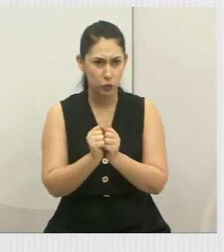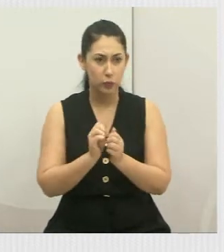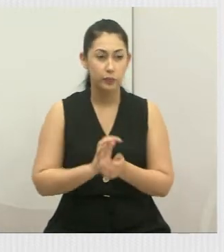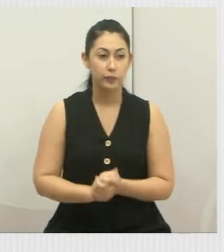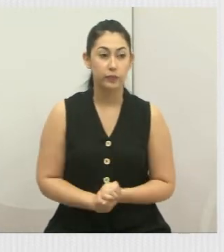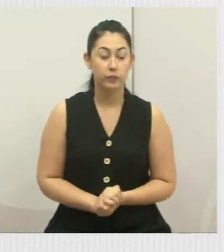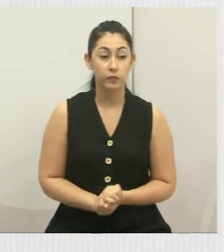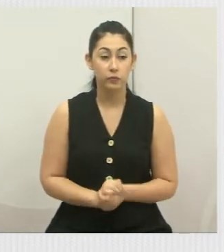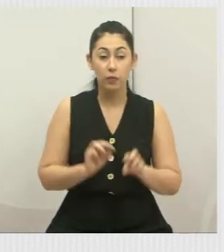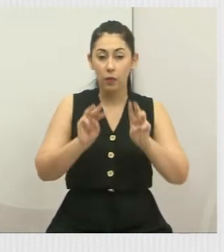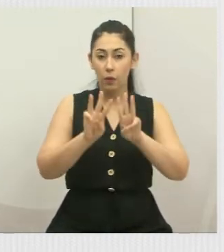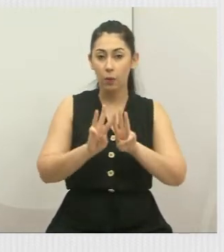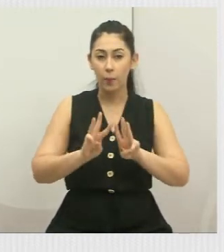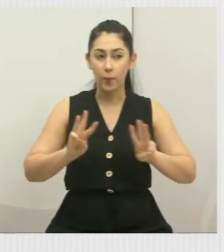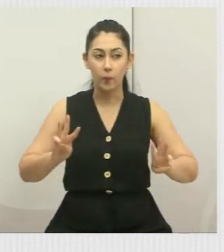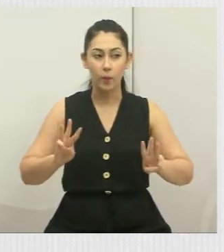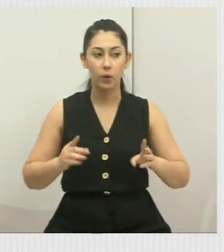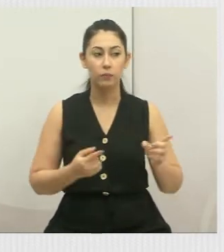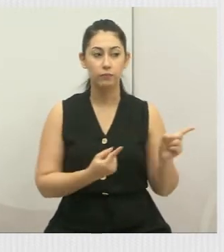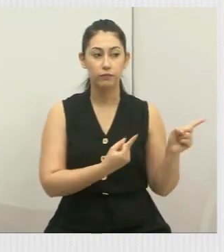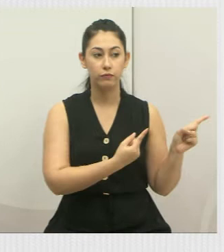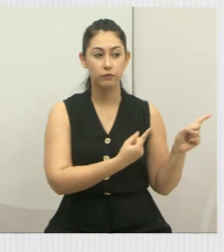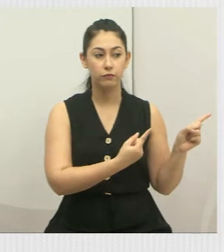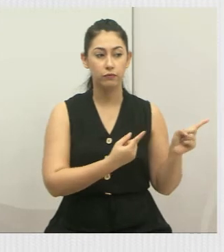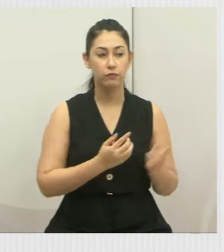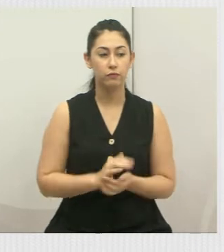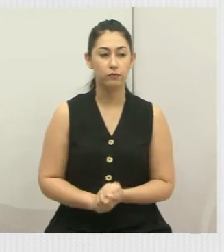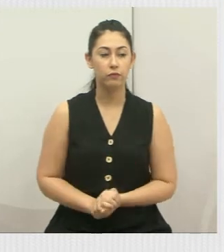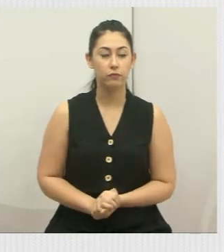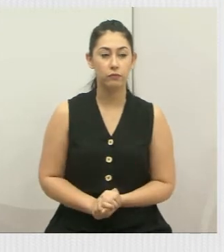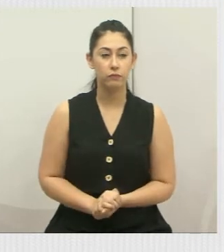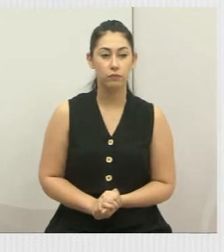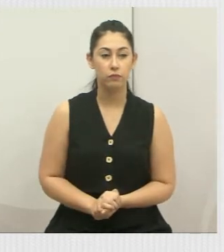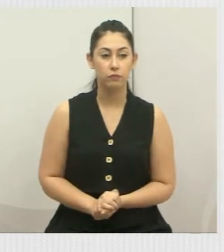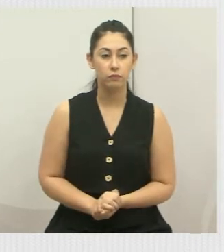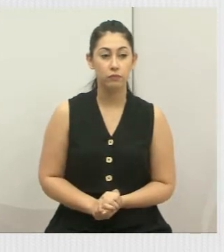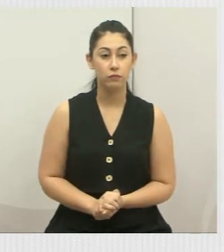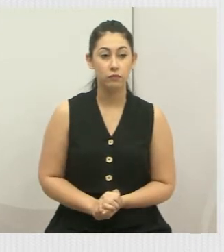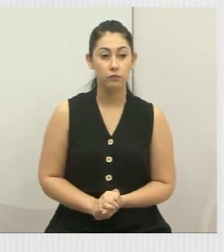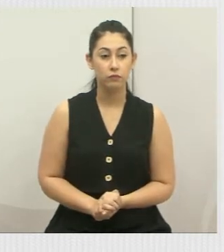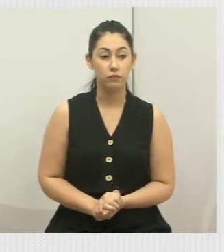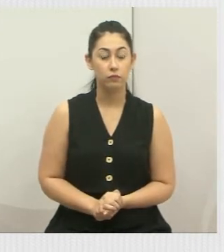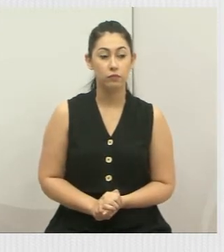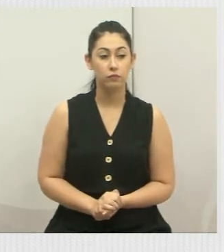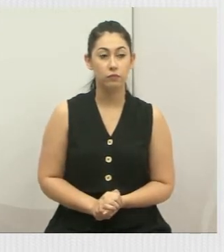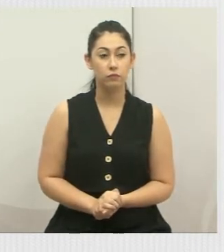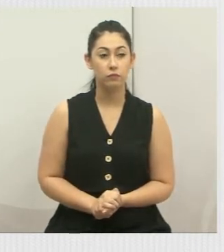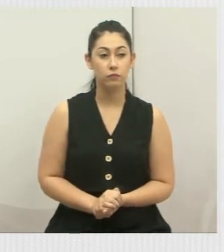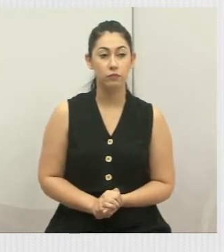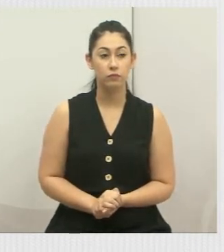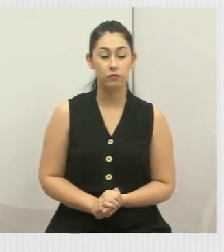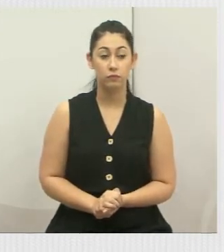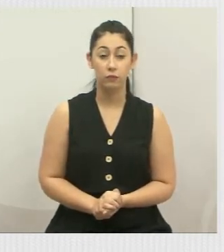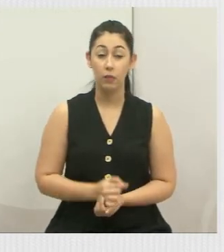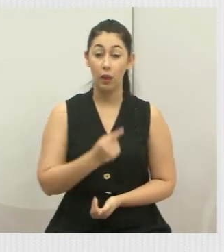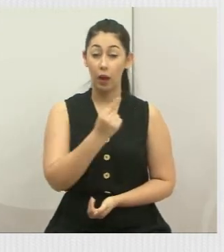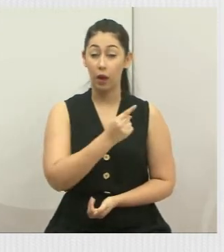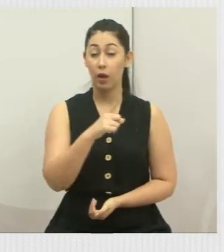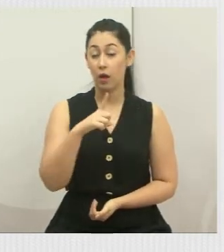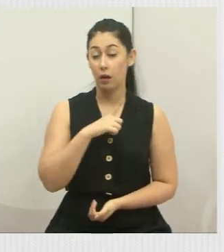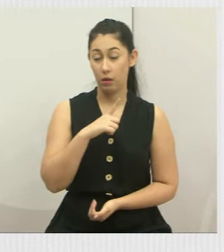acento. bit.ly, barra de divisão, saneamento Jacareí. Ali você vai